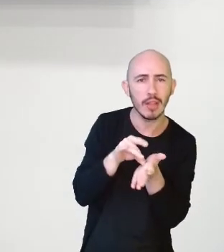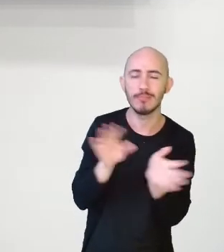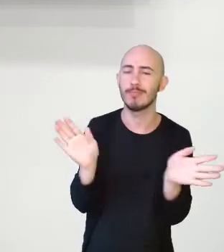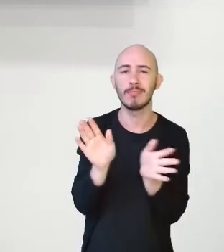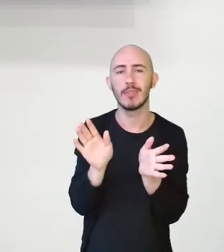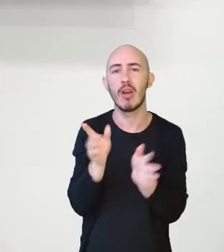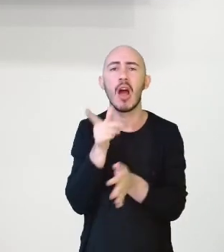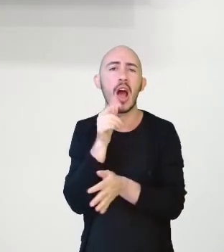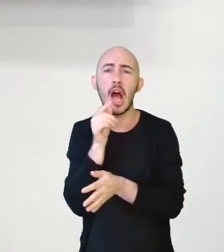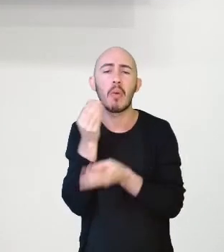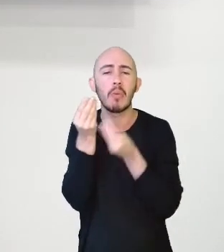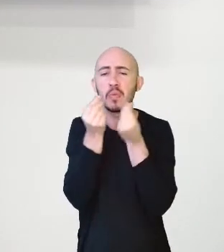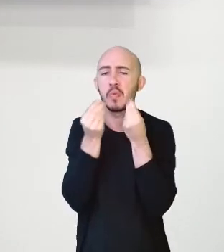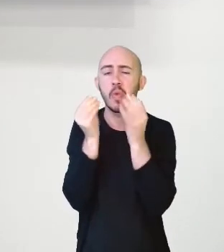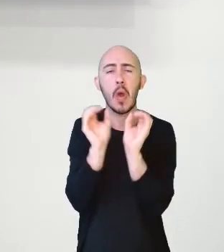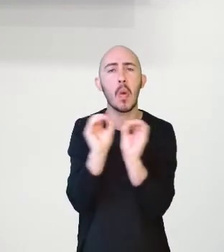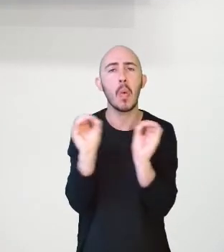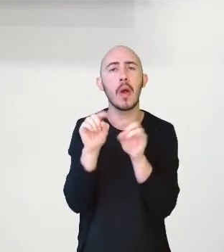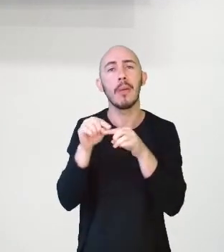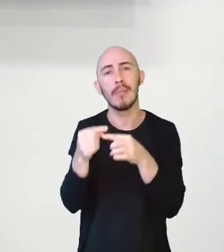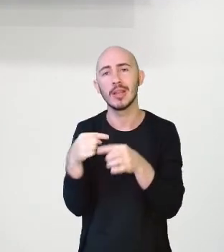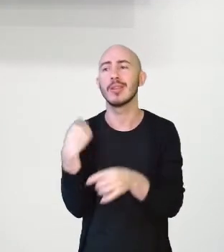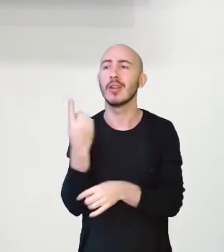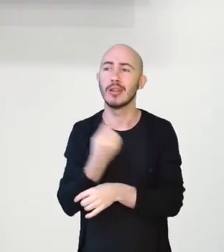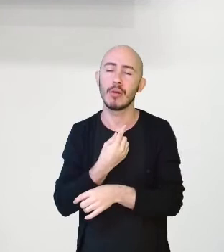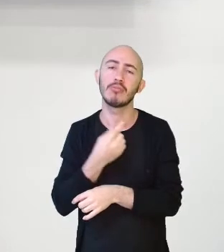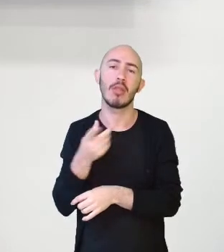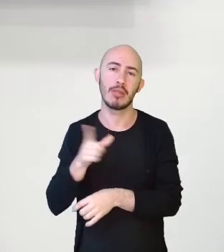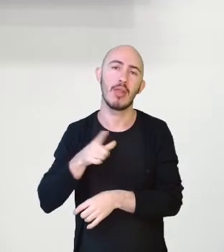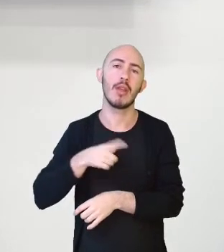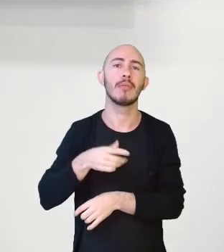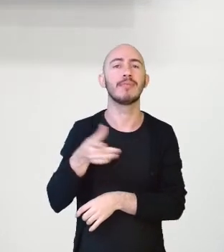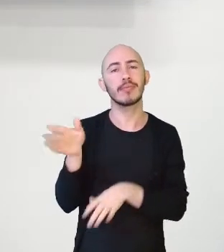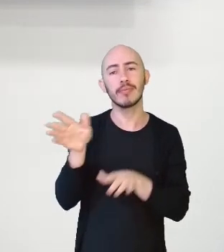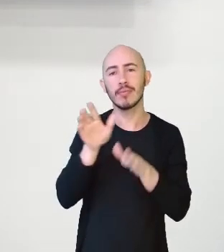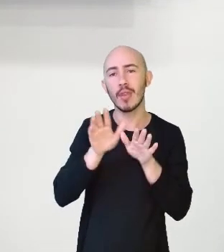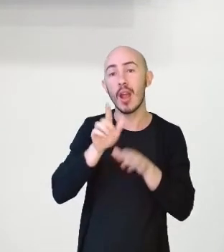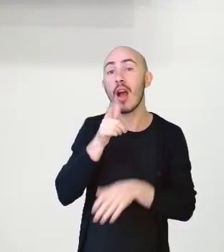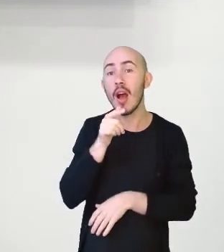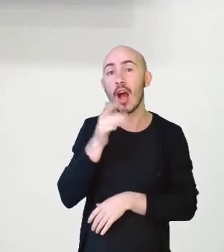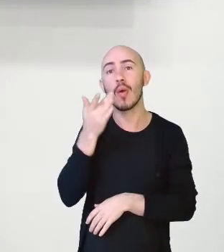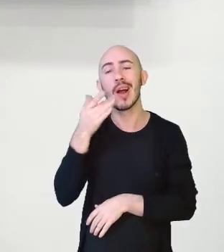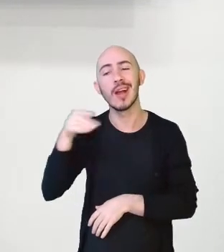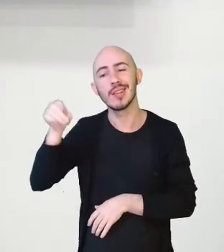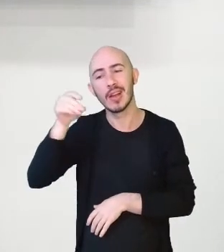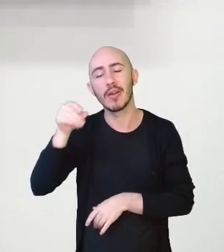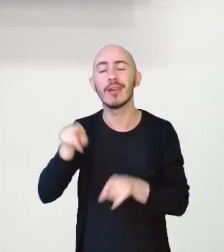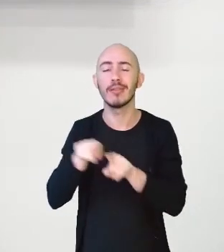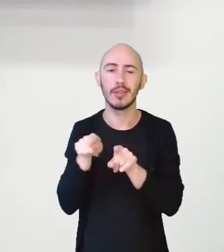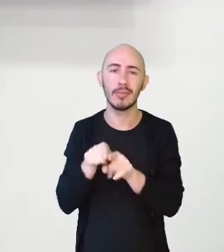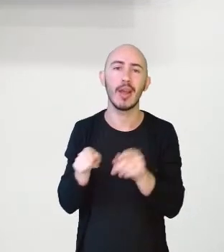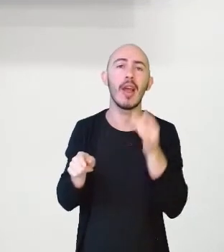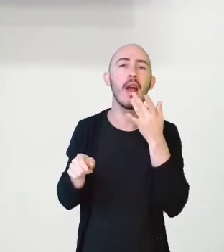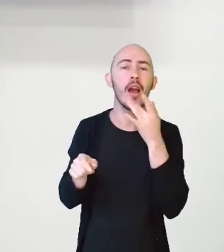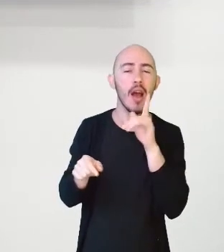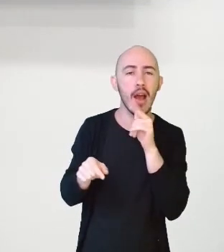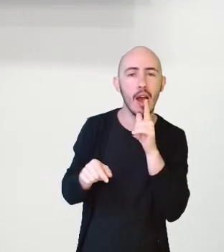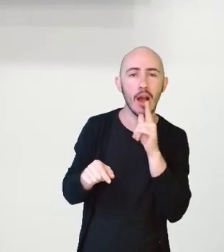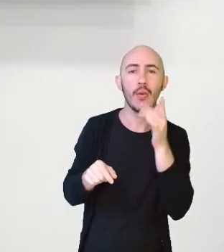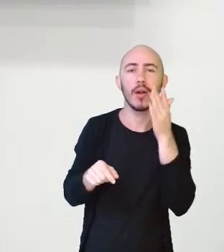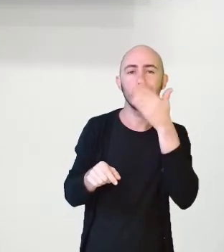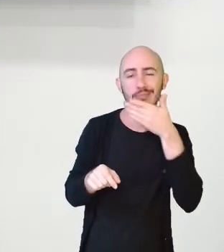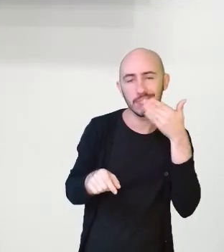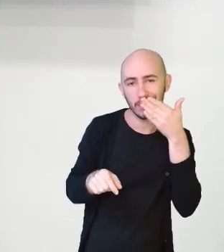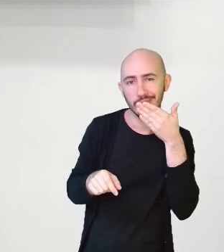tem gosto, ela não tem sabor. Mas como a gente tem água salgada, aí fez o contrário, né? Se não é salgada, é doce, é como a gente